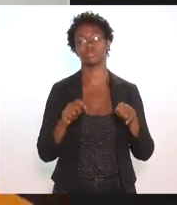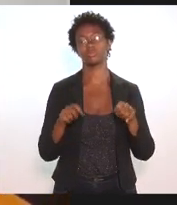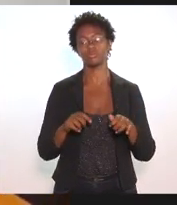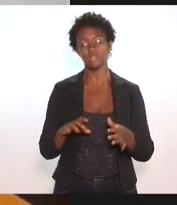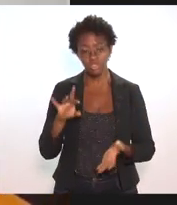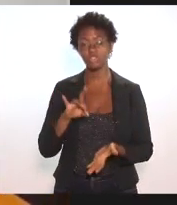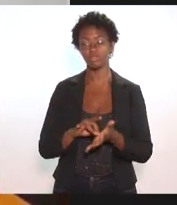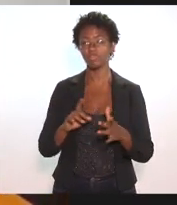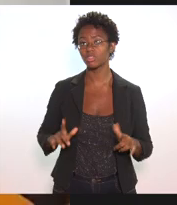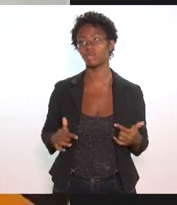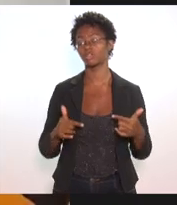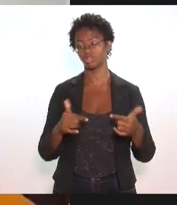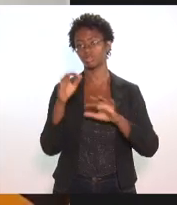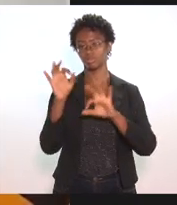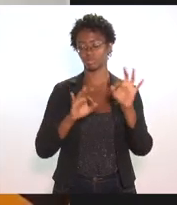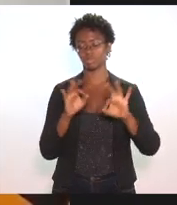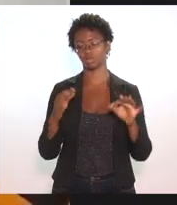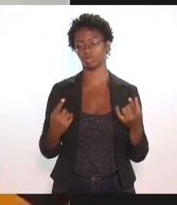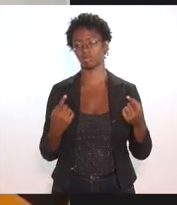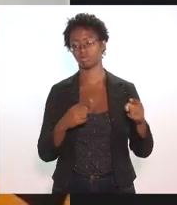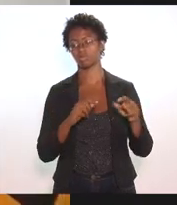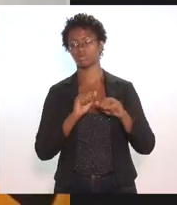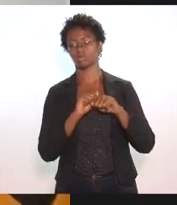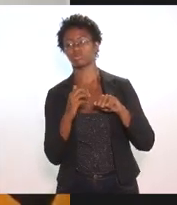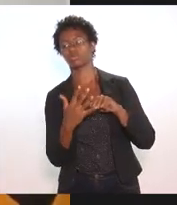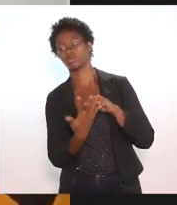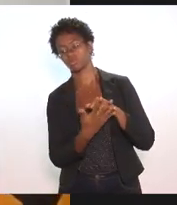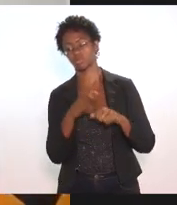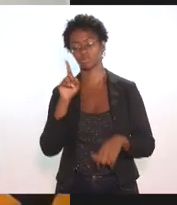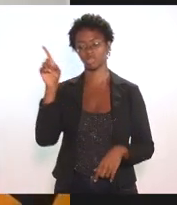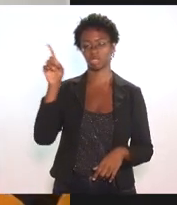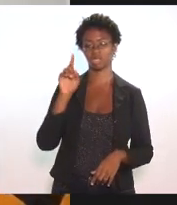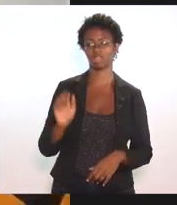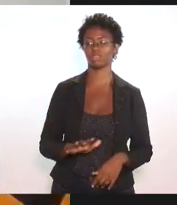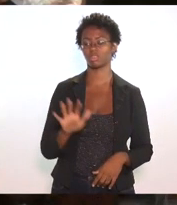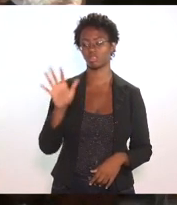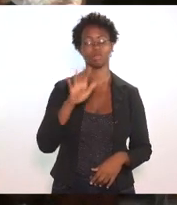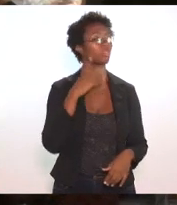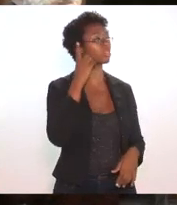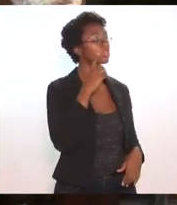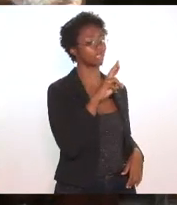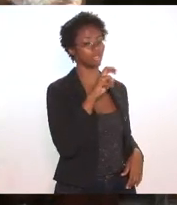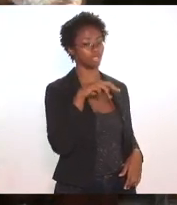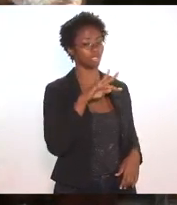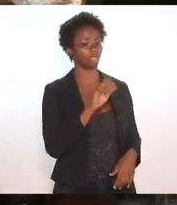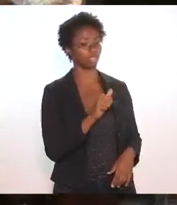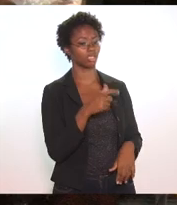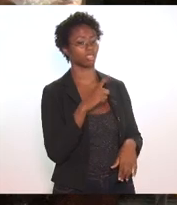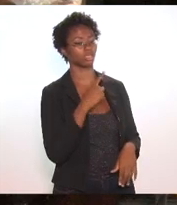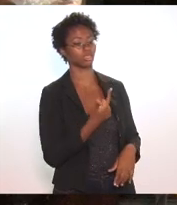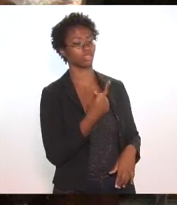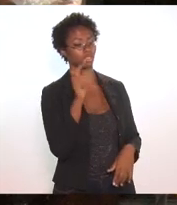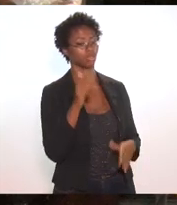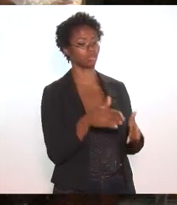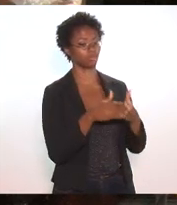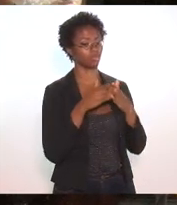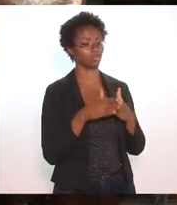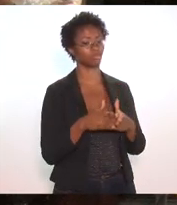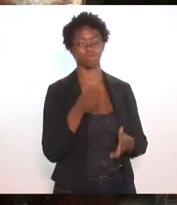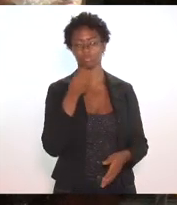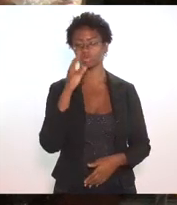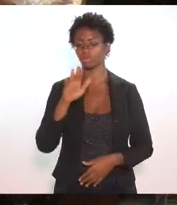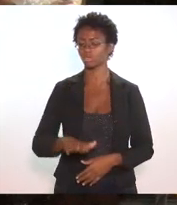programa de enfrentamento à Covid-19 nas favelas, que já é lei. Deputada Renata, existem outros deputados. Boa tarde.